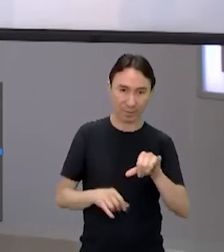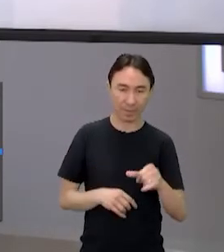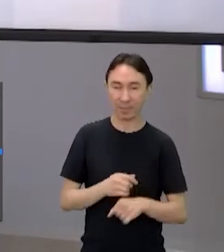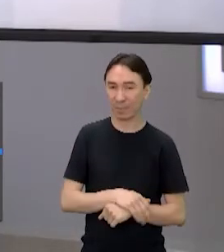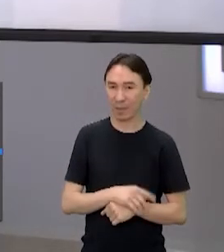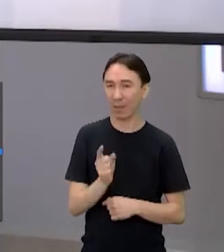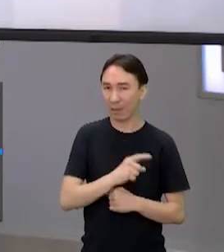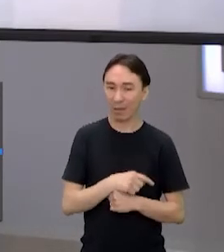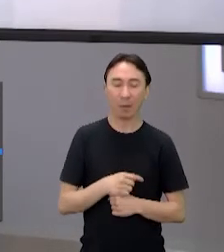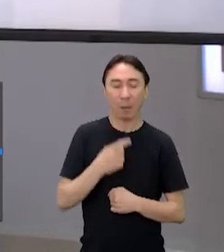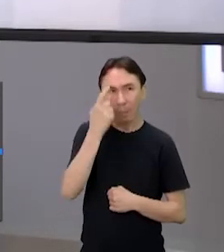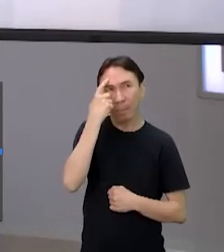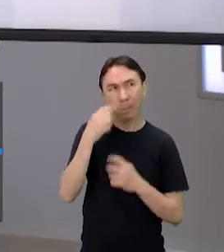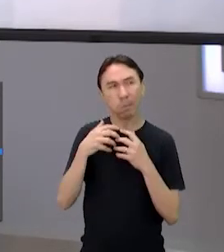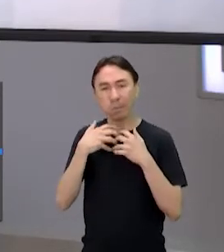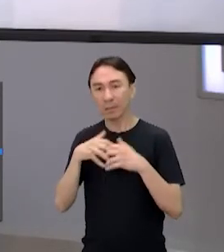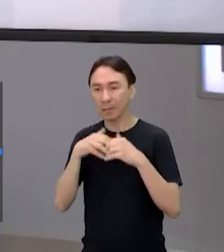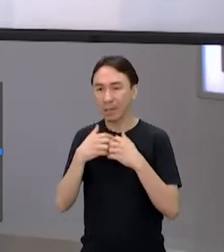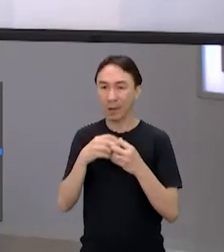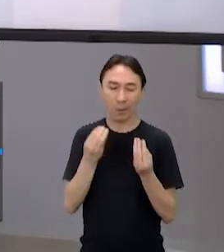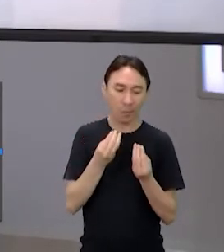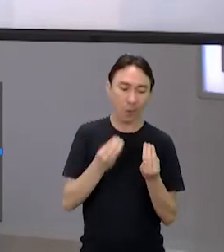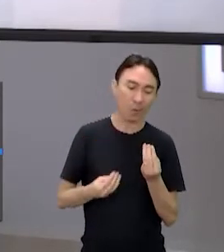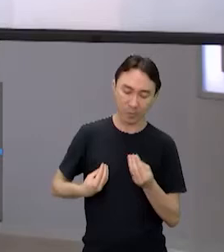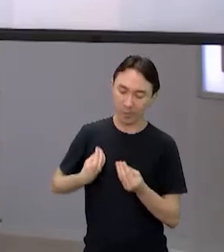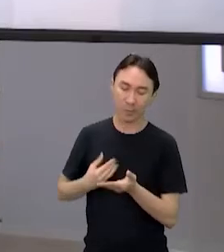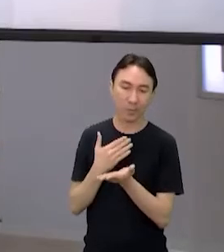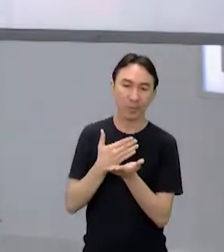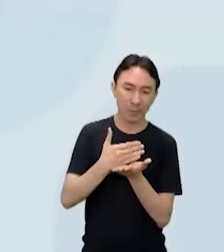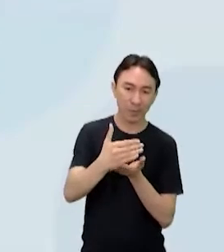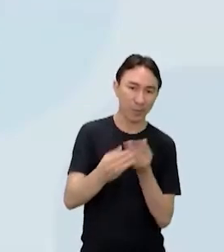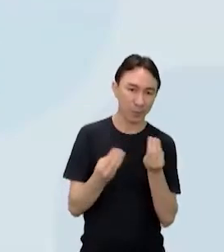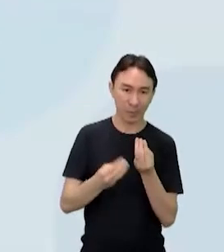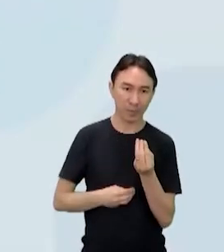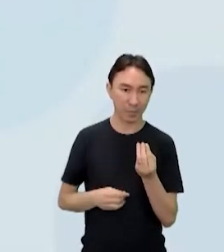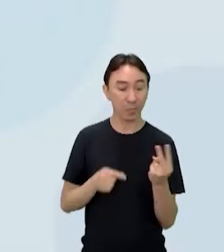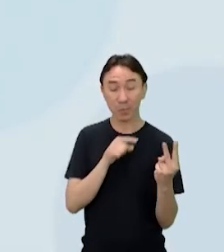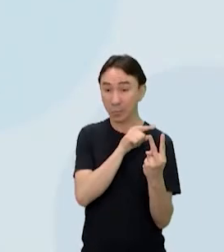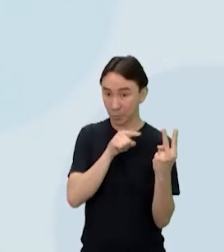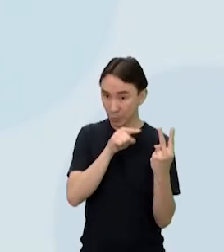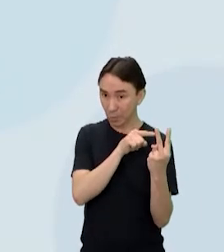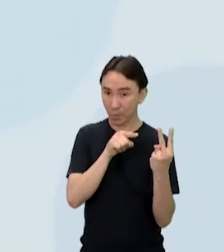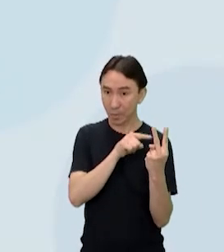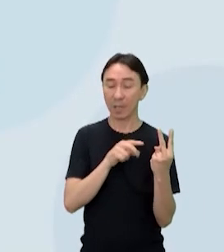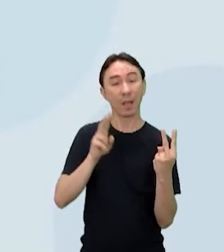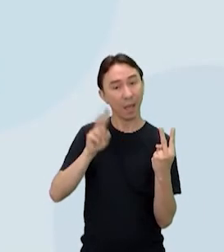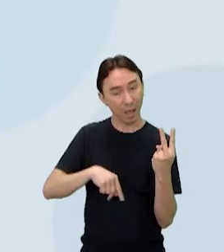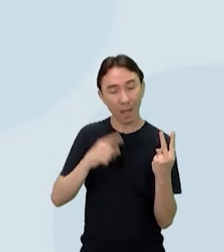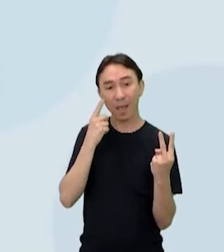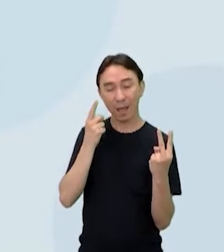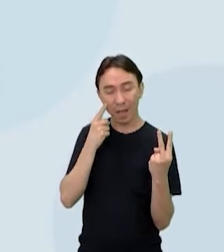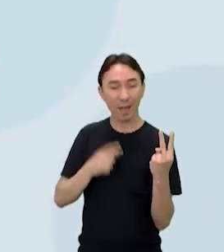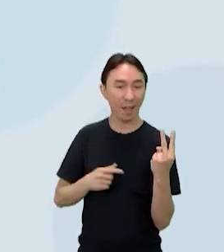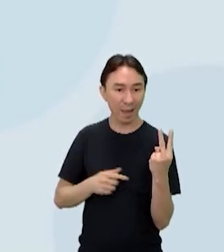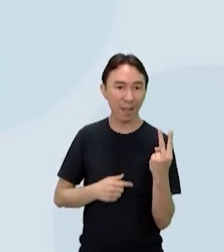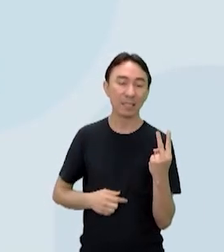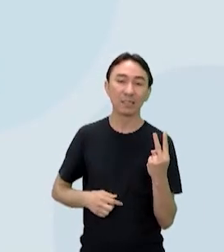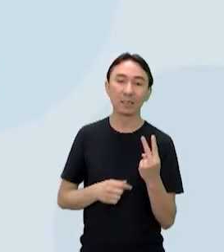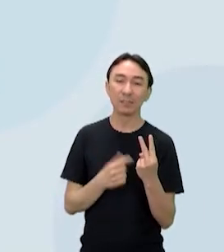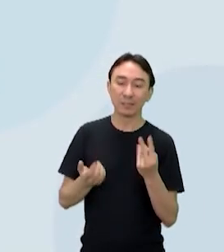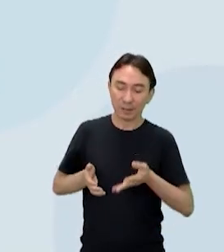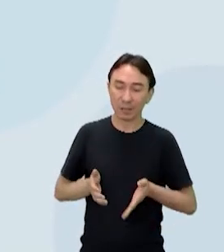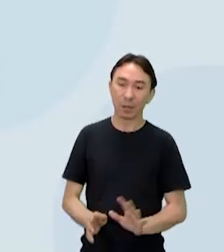pensar sobre a origem da vida. Eles eram químicos norte-americanos e o experimento deles foi ali em